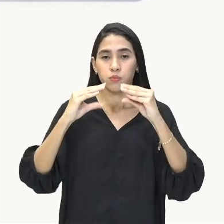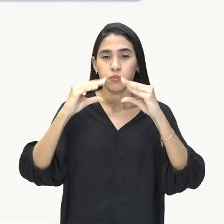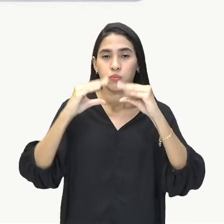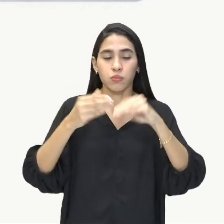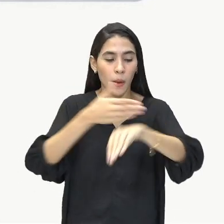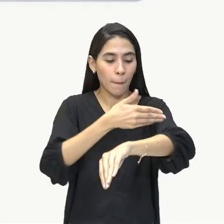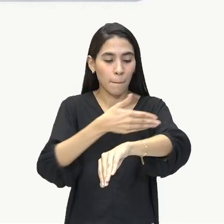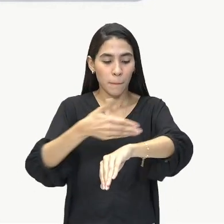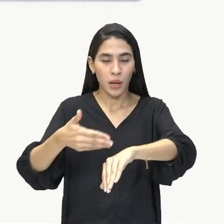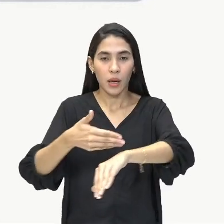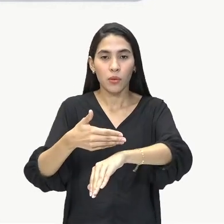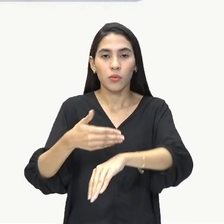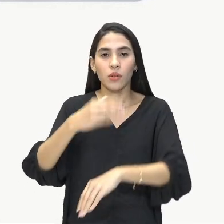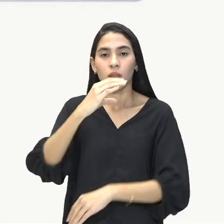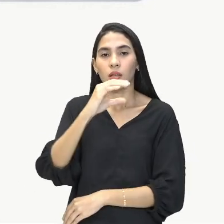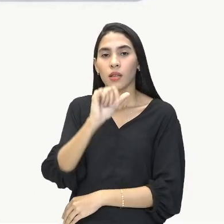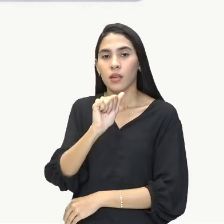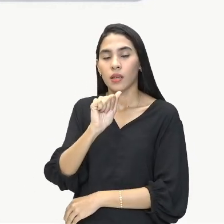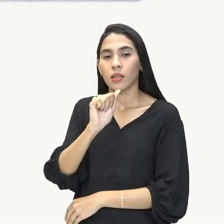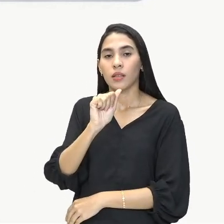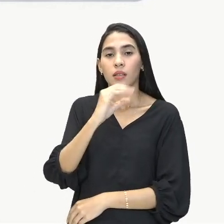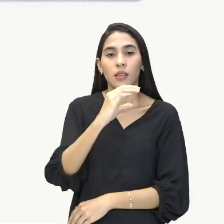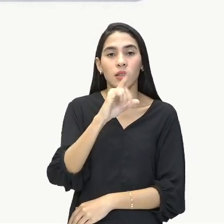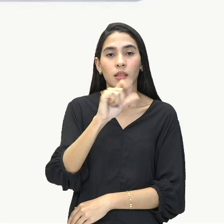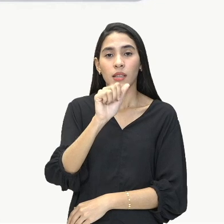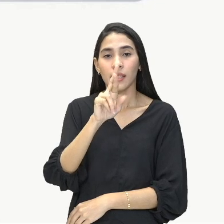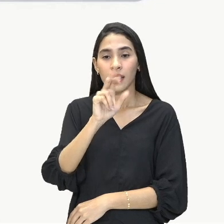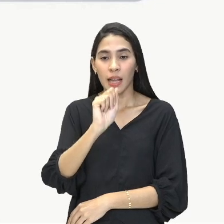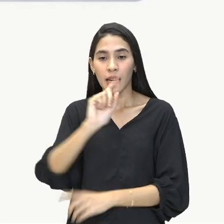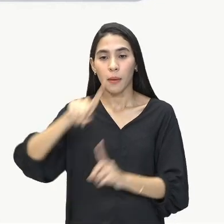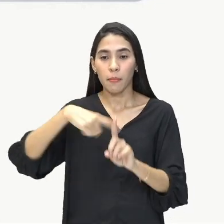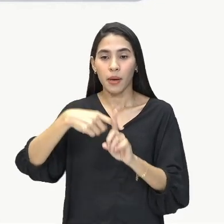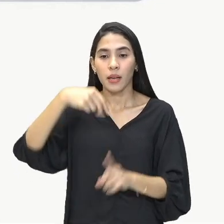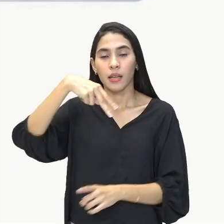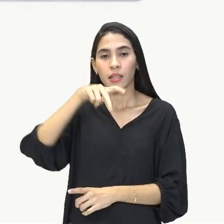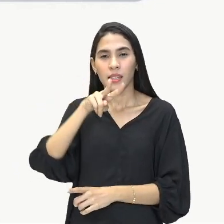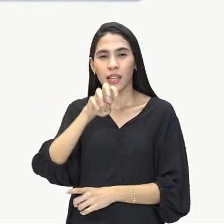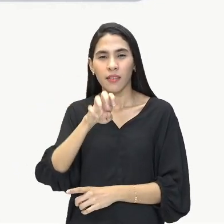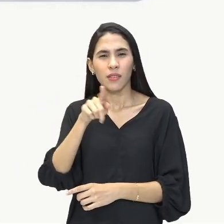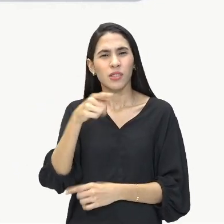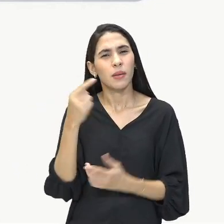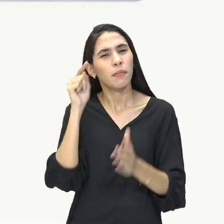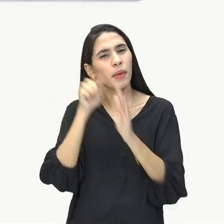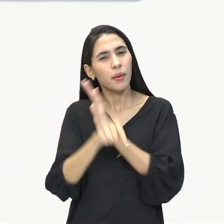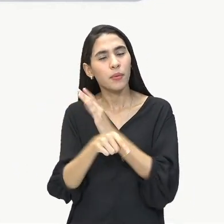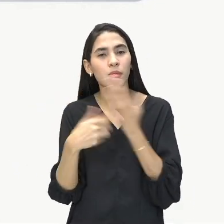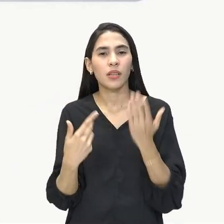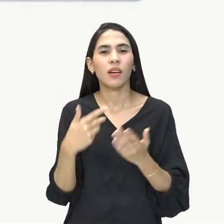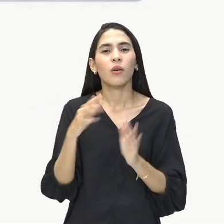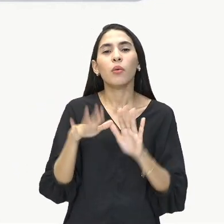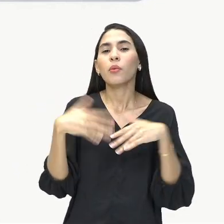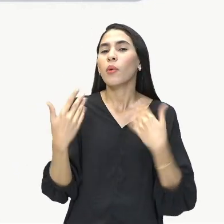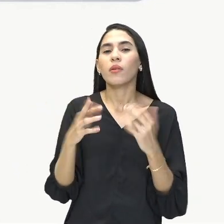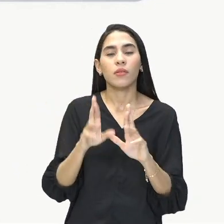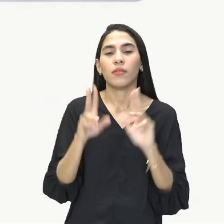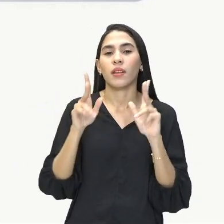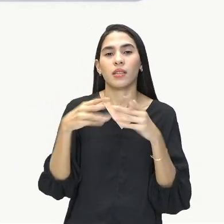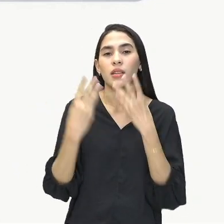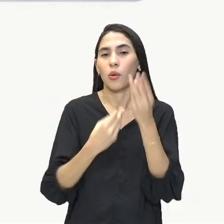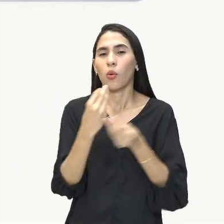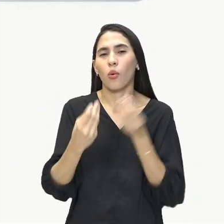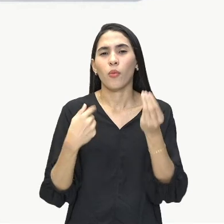Esse é um exemplo de colóide. Aí vocês podem estar se perguntando, professora, e qual é a diferença, né? Como é